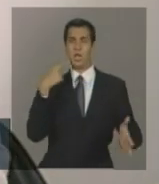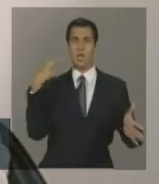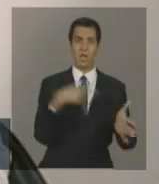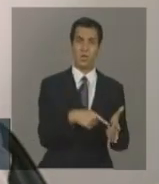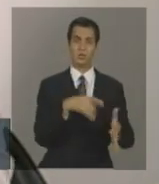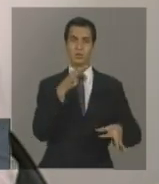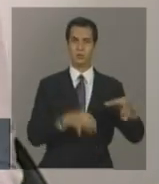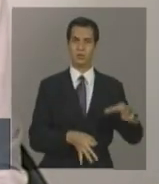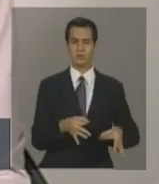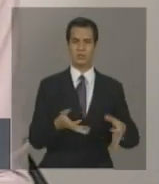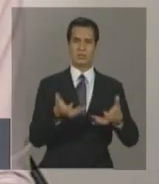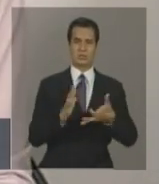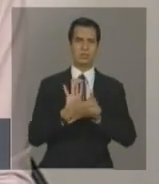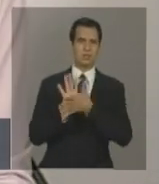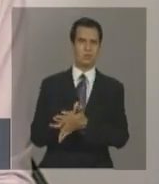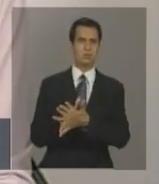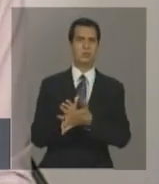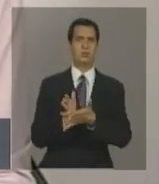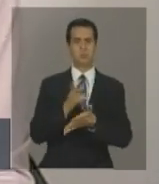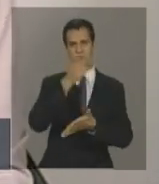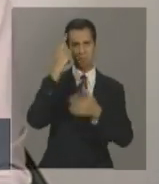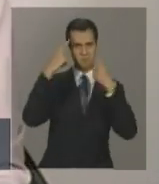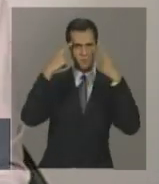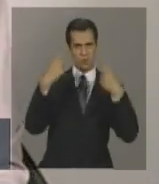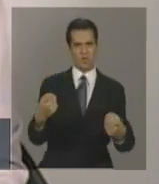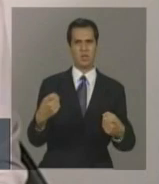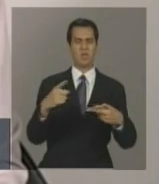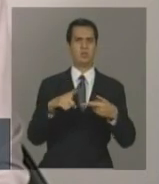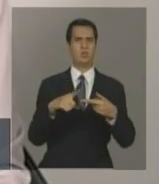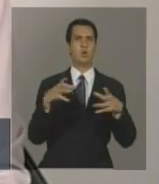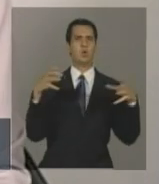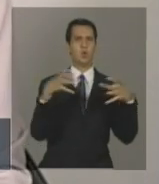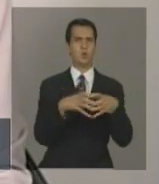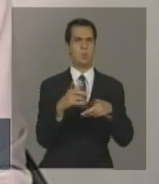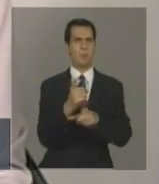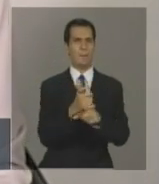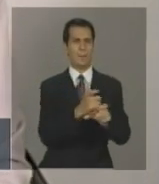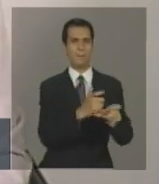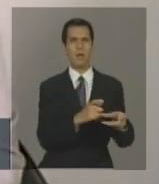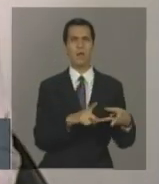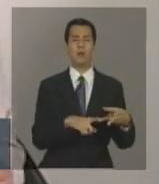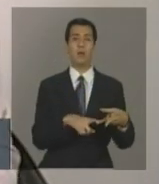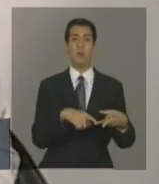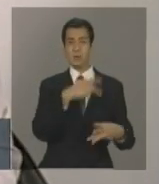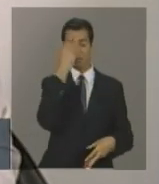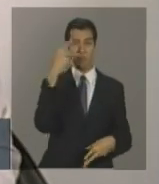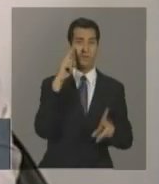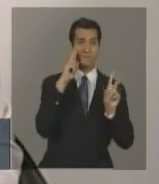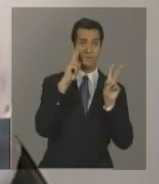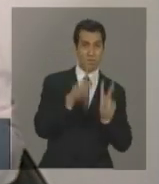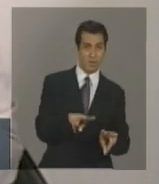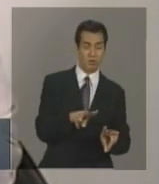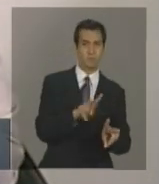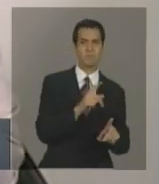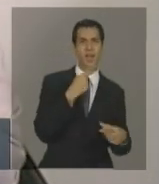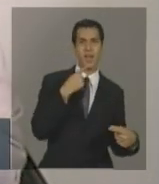organizados, quadrilhas, grupos de extermínio, enfim, para